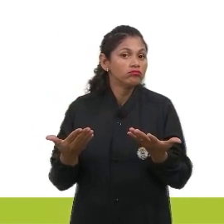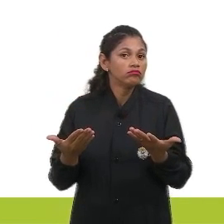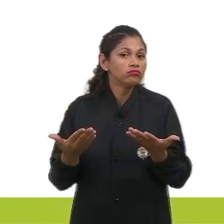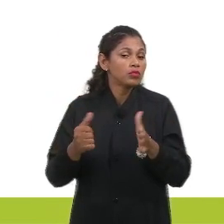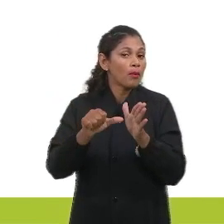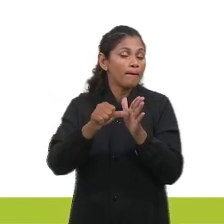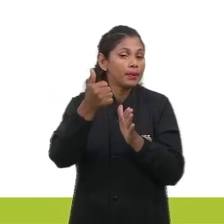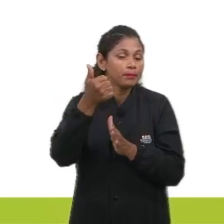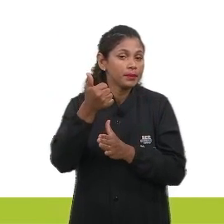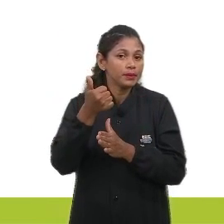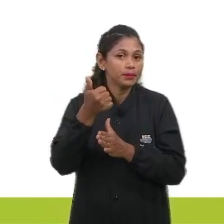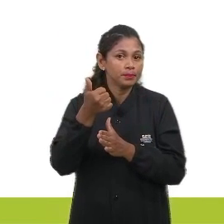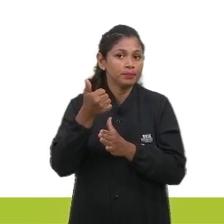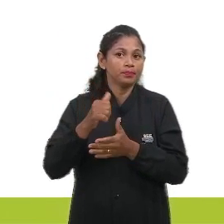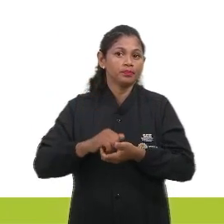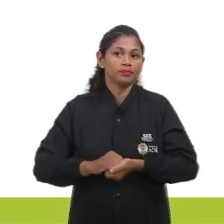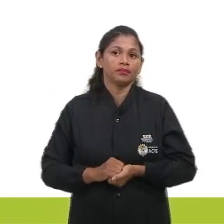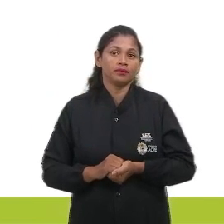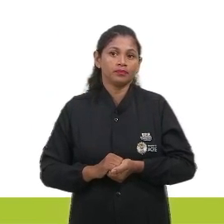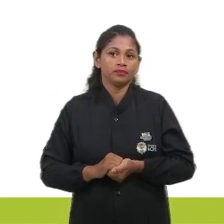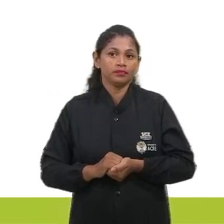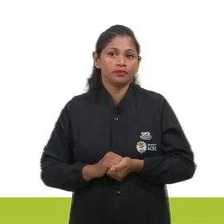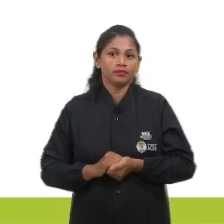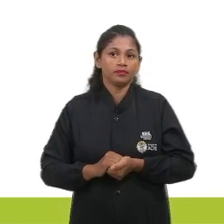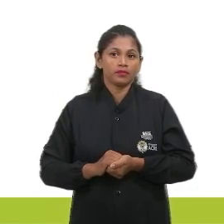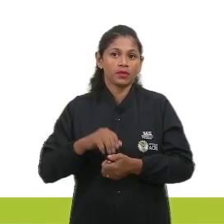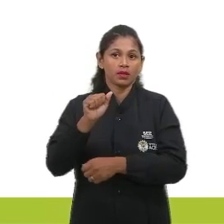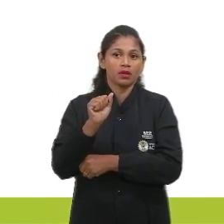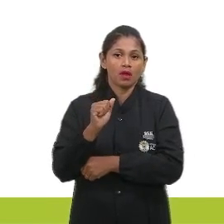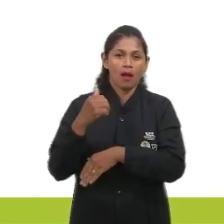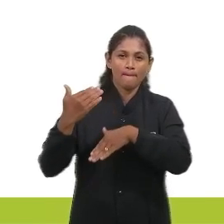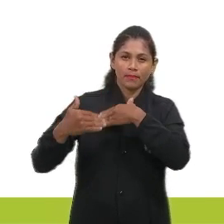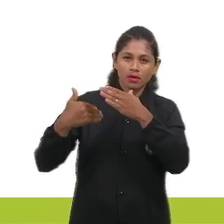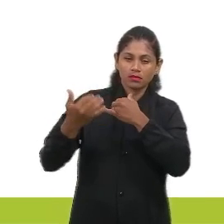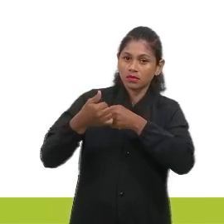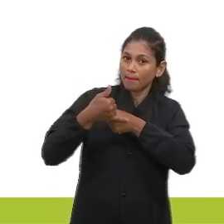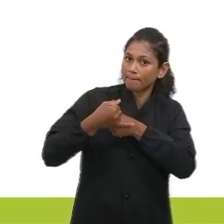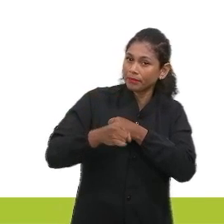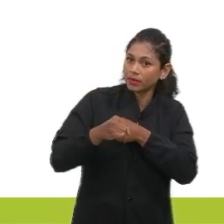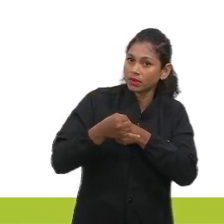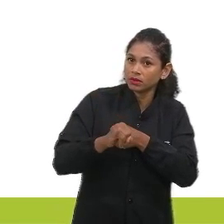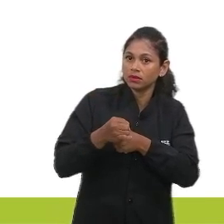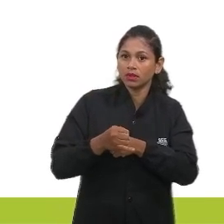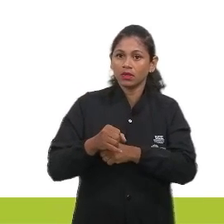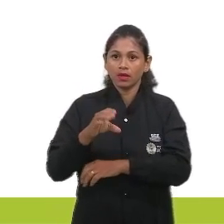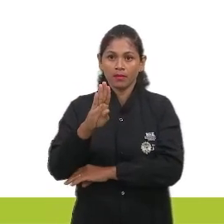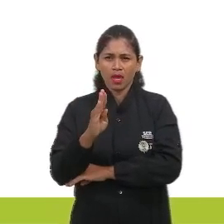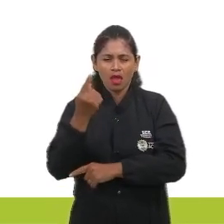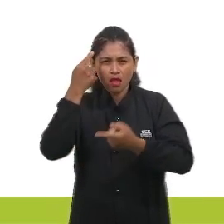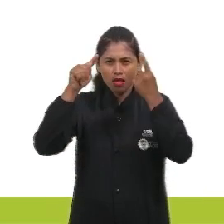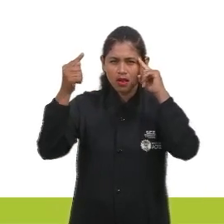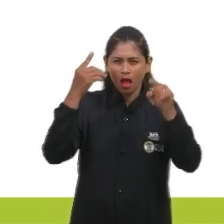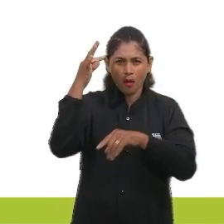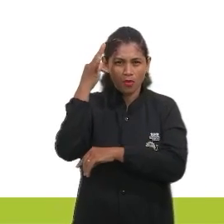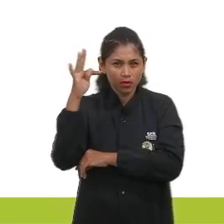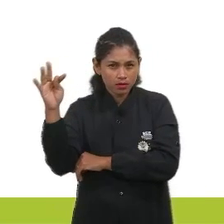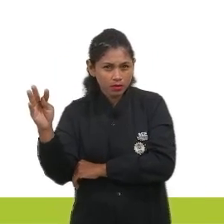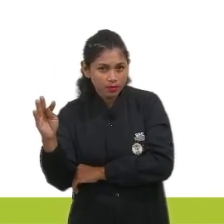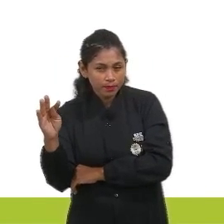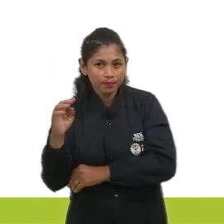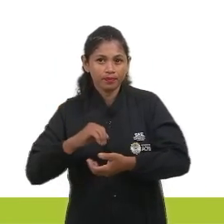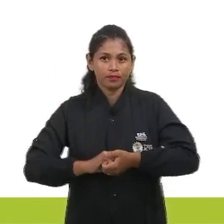método científico? Letra A, produzir hipóteses. Letra B, criar uma teoria. Letra